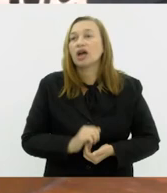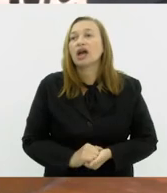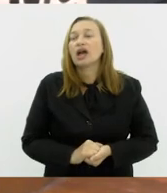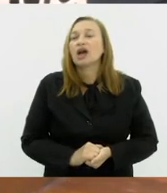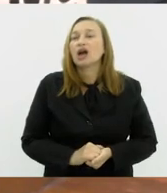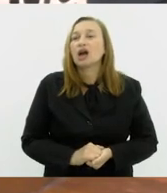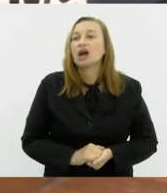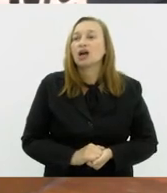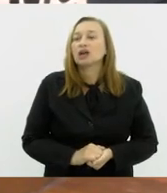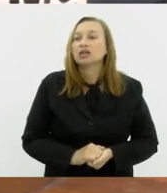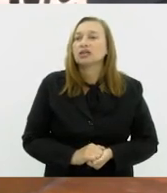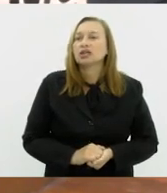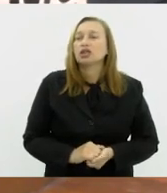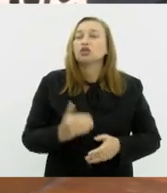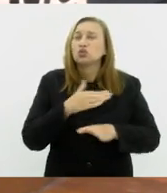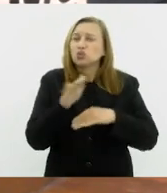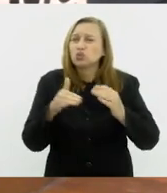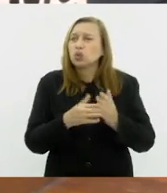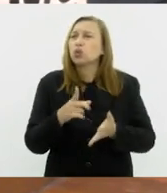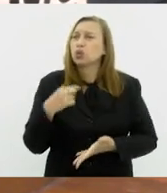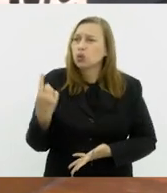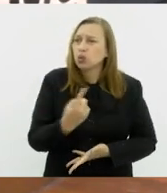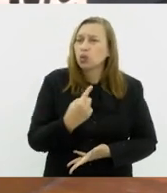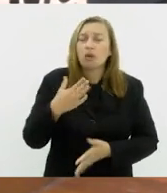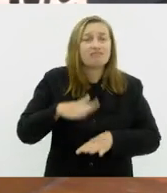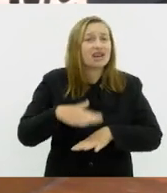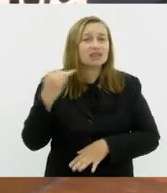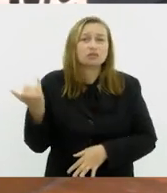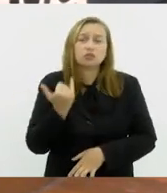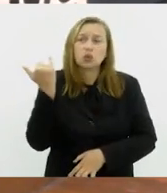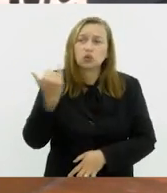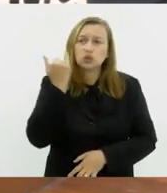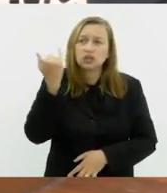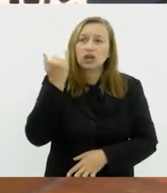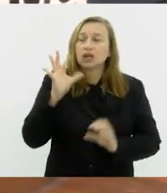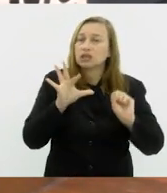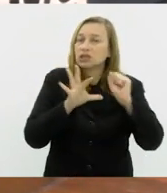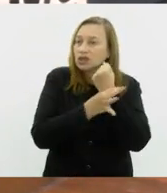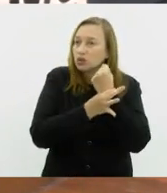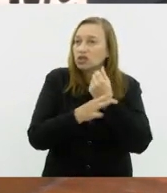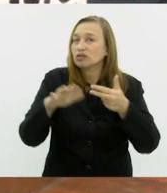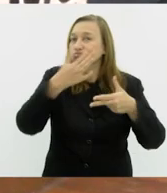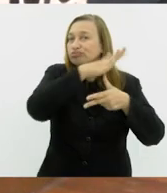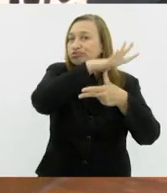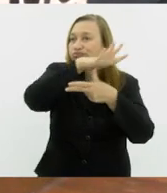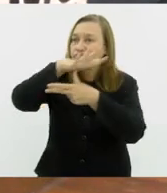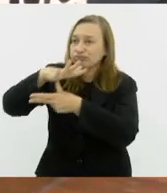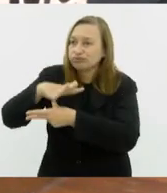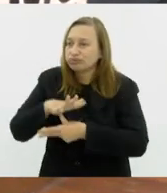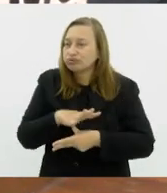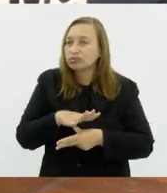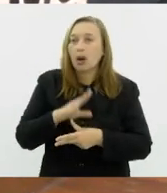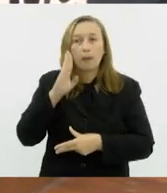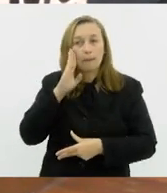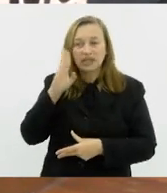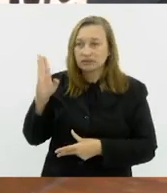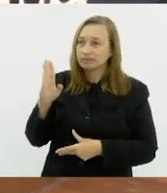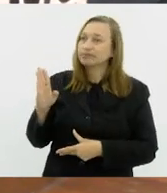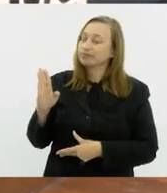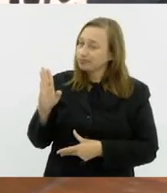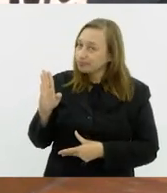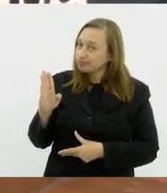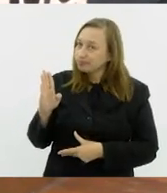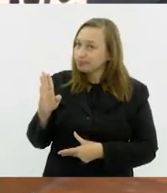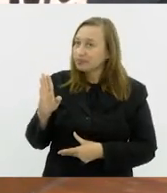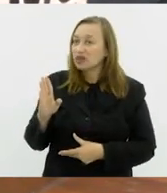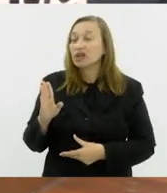né, como né, eu acho que para todos nós, a coisa mais importante é a segurança do voo. Né, essa é a prioridade zero, é garantir a segurança